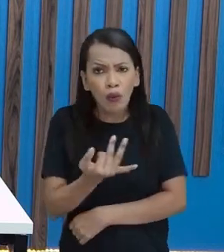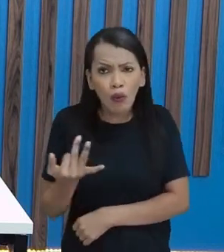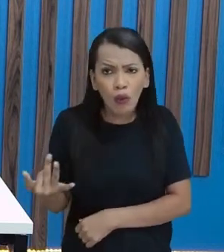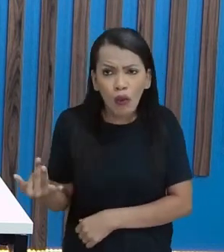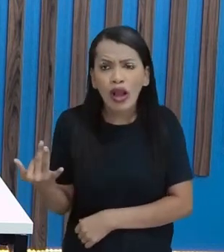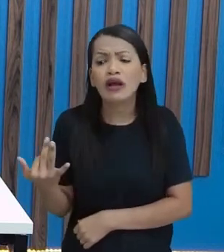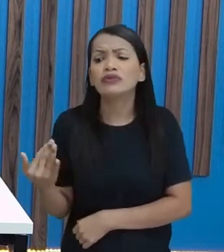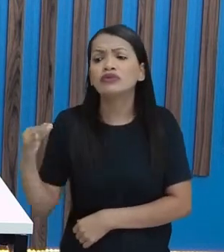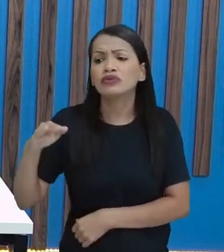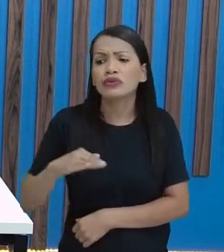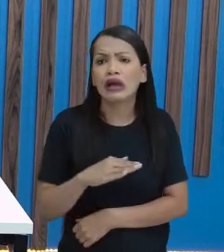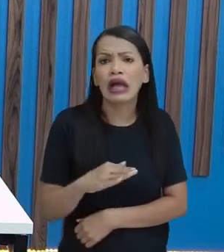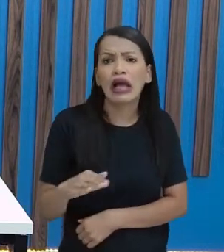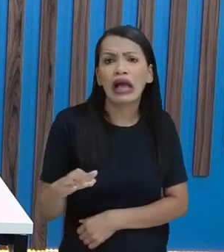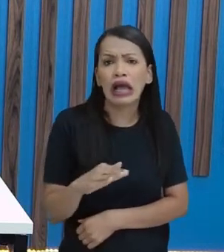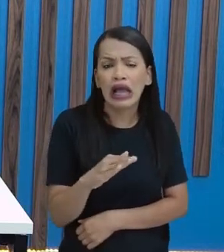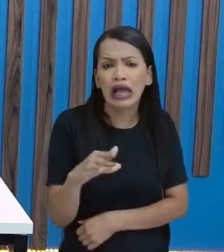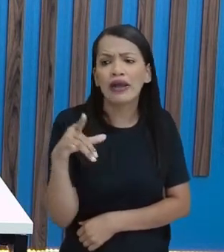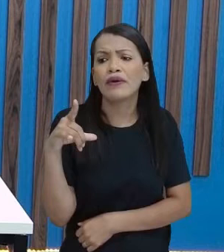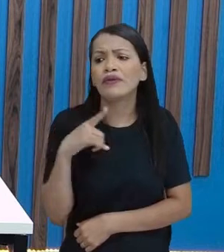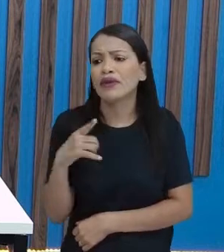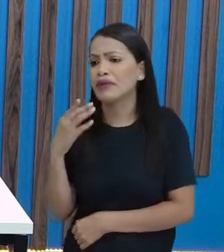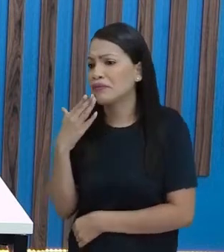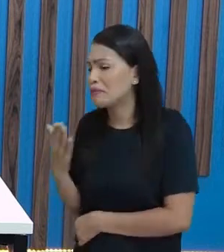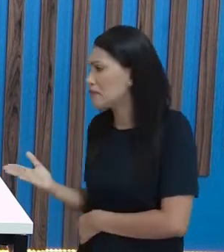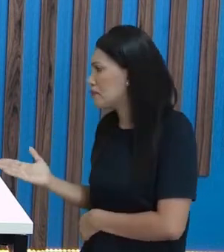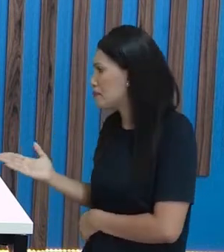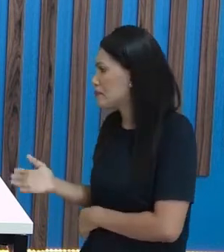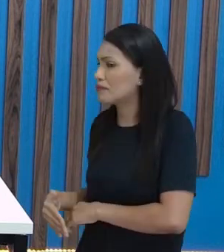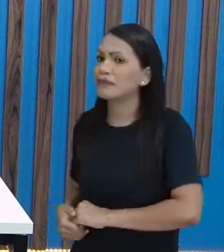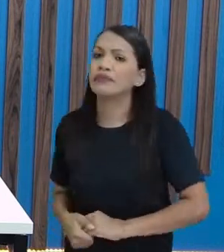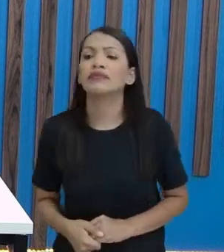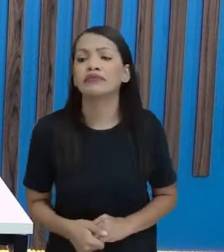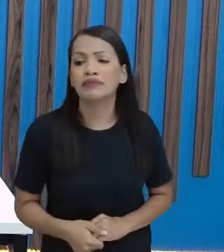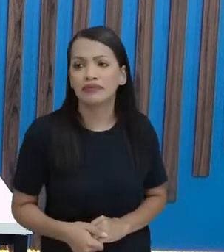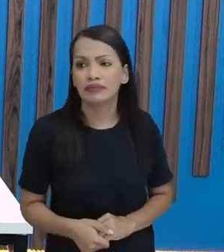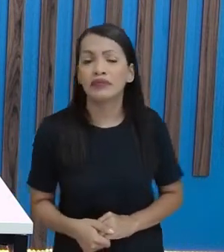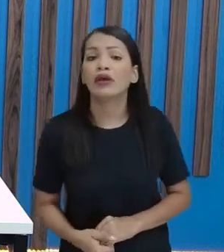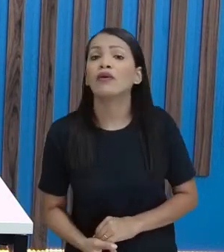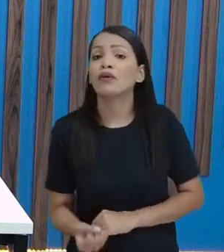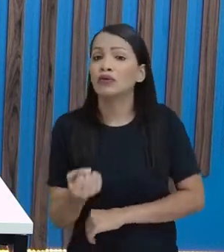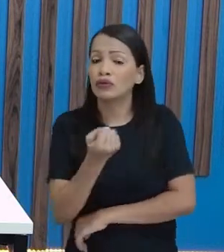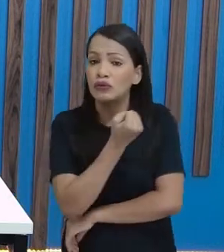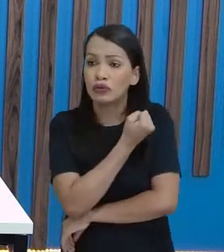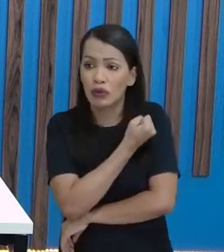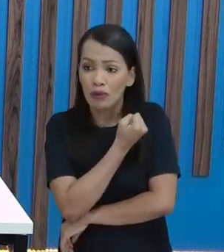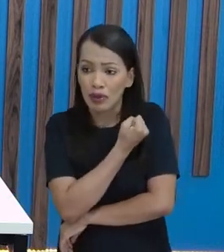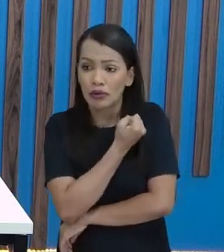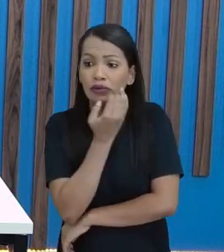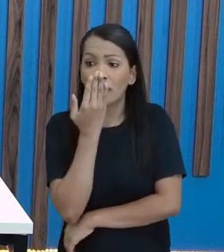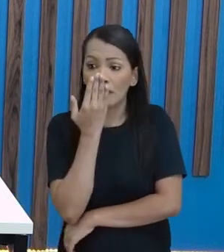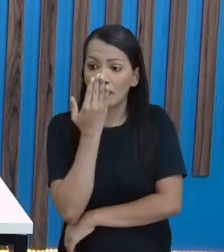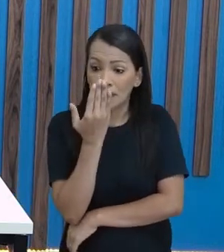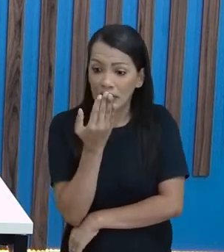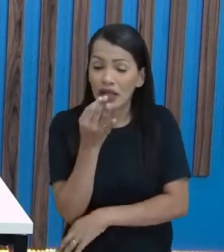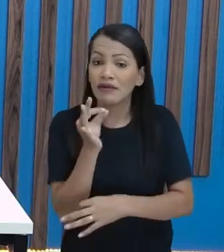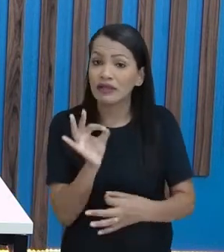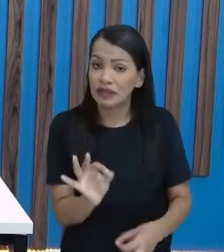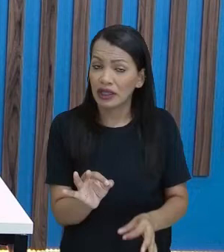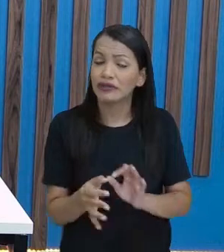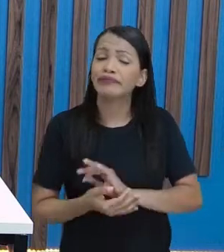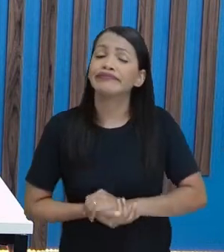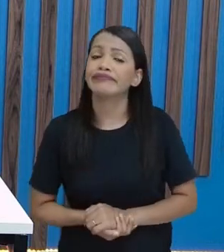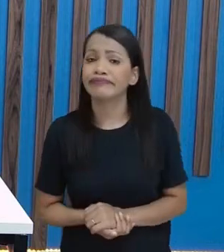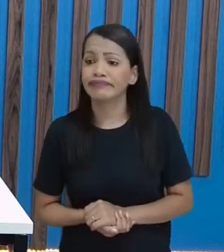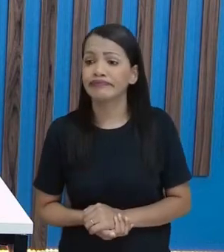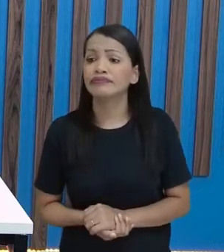tem na coleção de Miguel? Tá aqui na minha mesa. E tá o número na frente. Obrigada, professora Iris. 4 carrinhos. 4 carrinhos. E